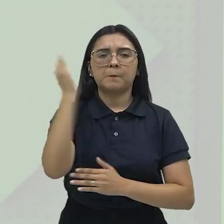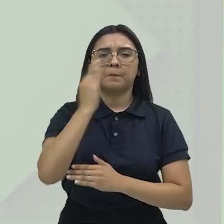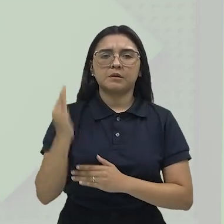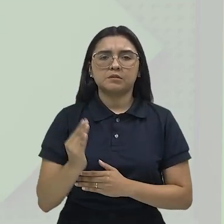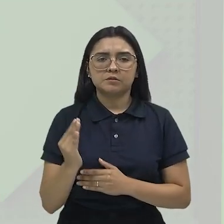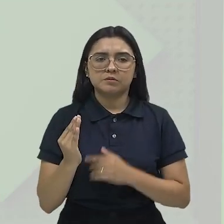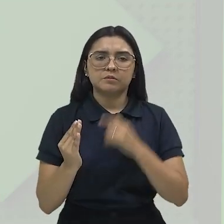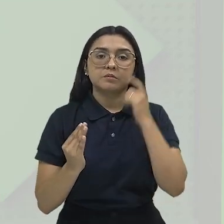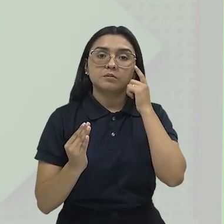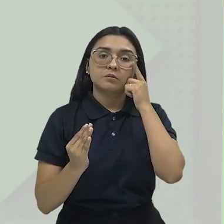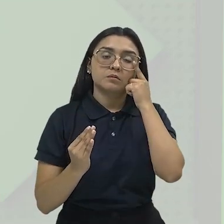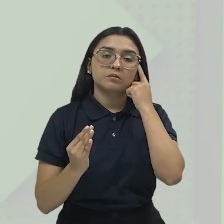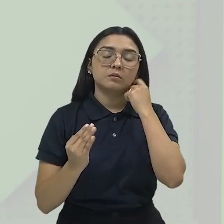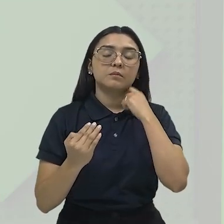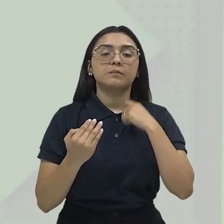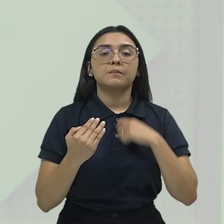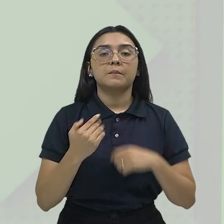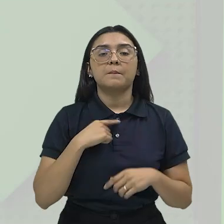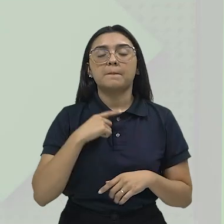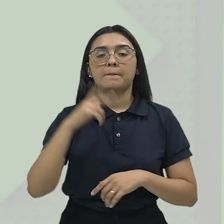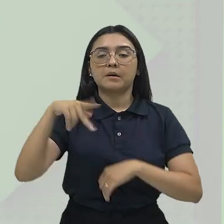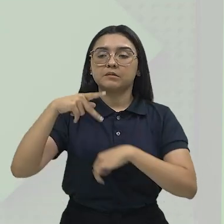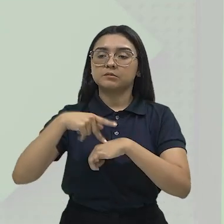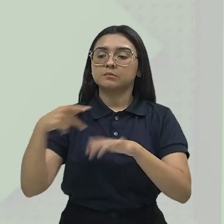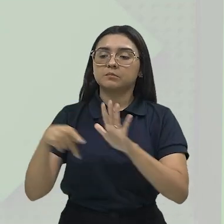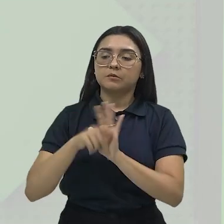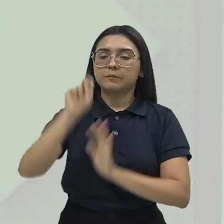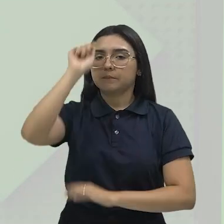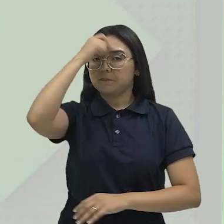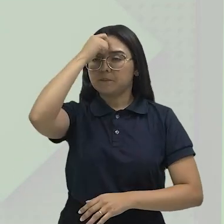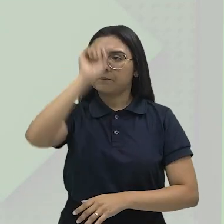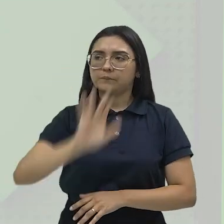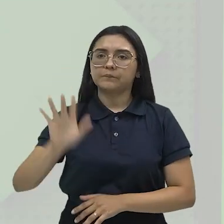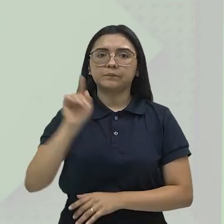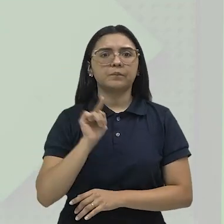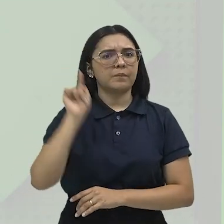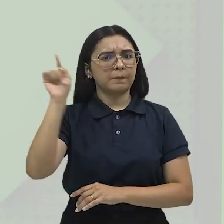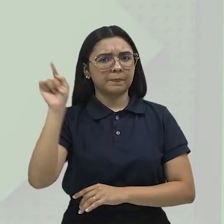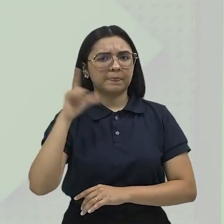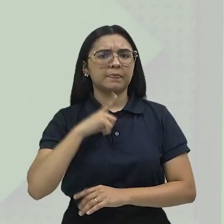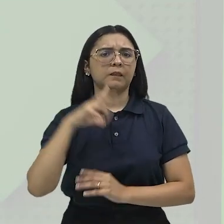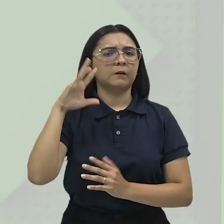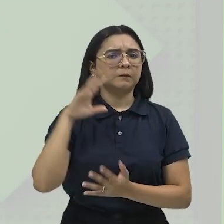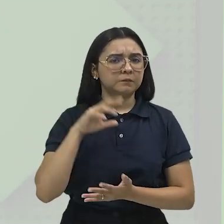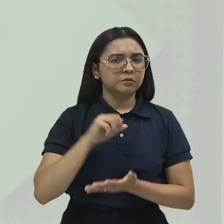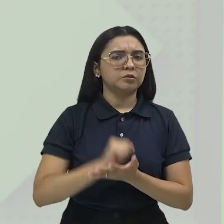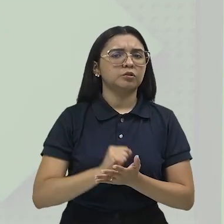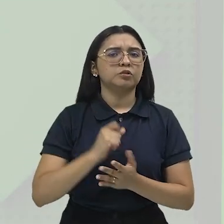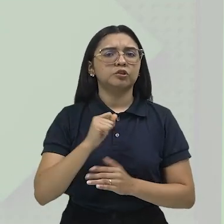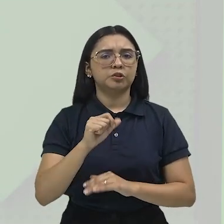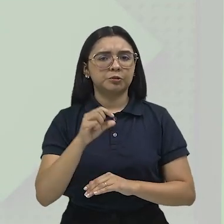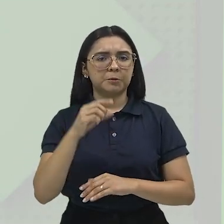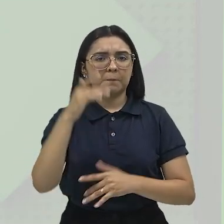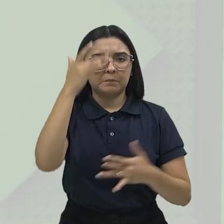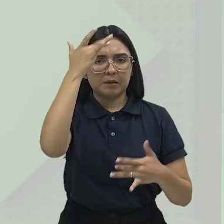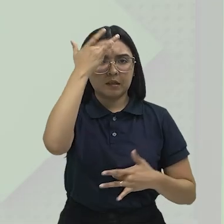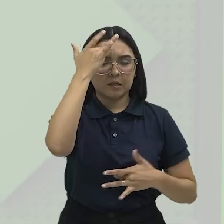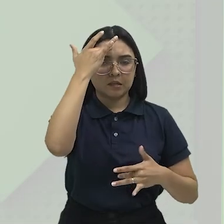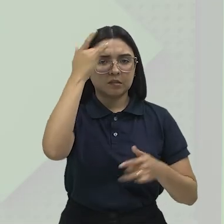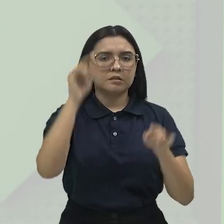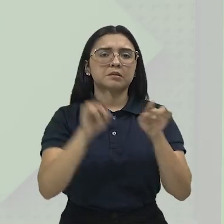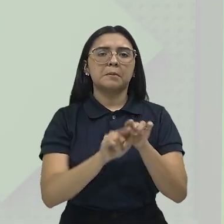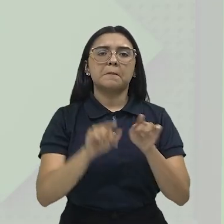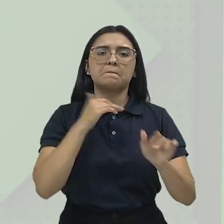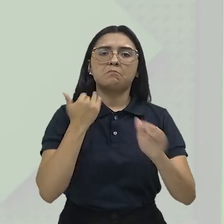a países do continente africano, lá são registrados muitos casos de malária e muitas